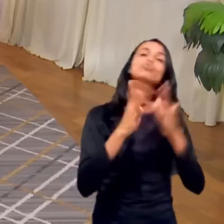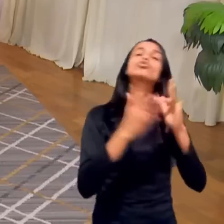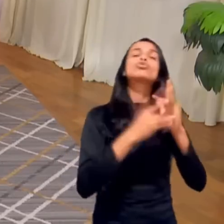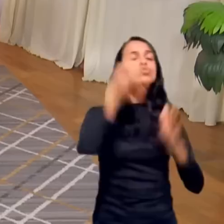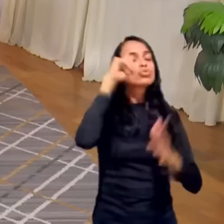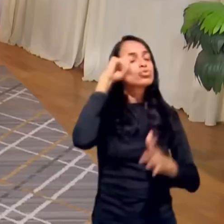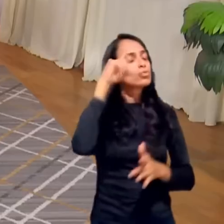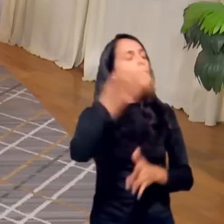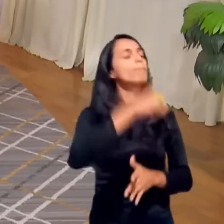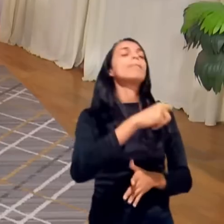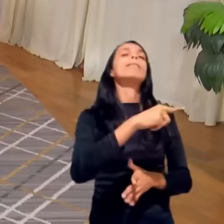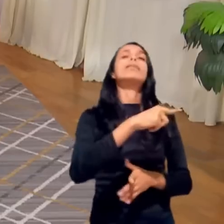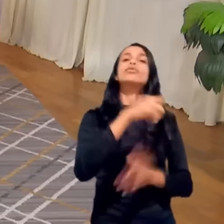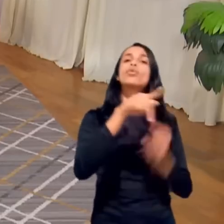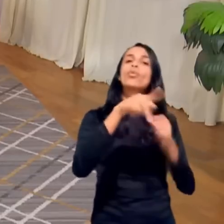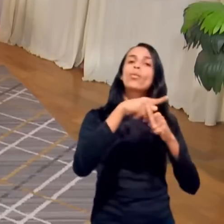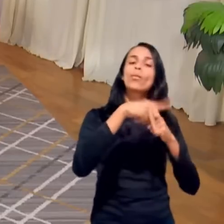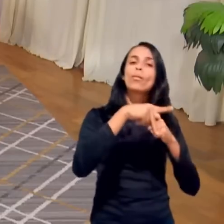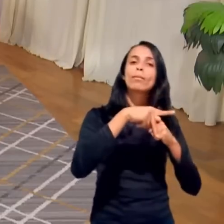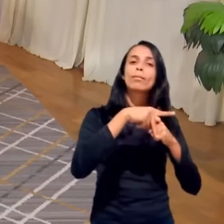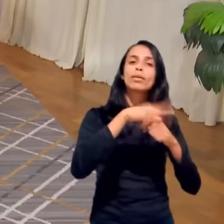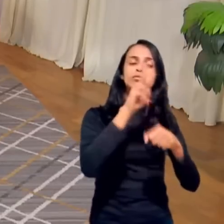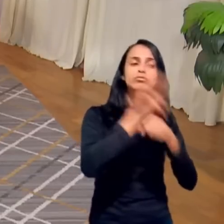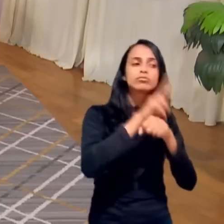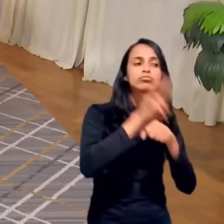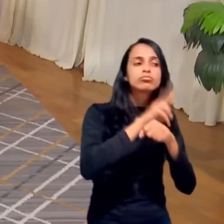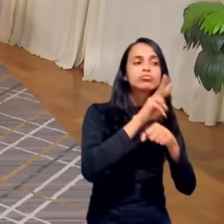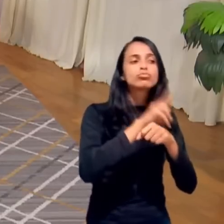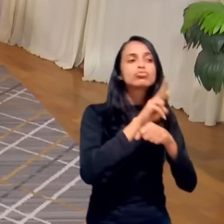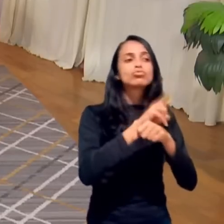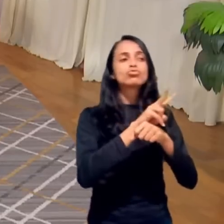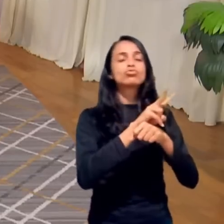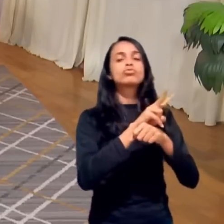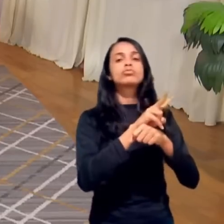apacentar então os cordeiros.